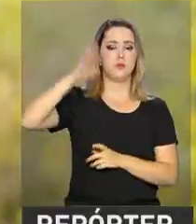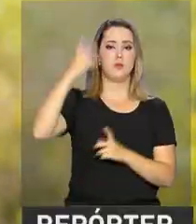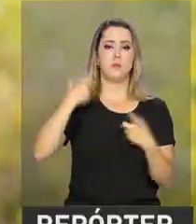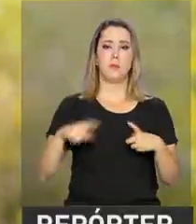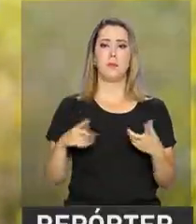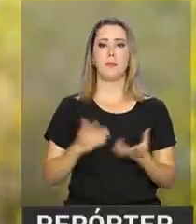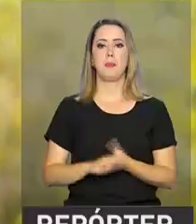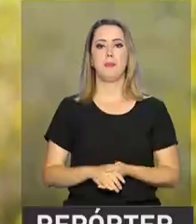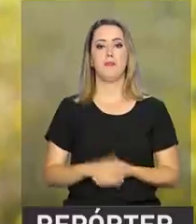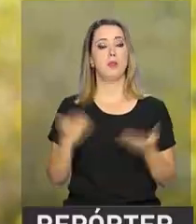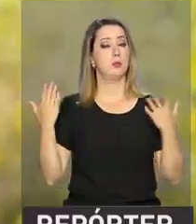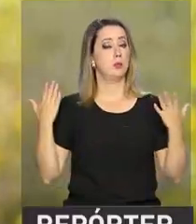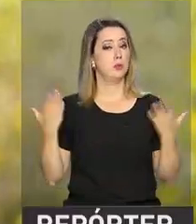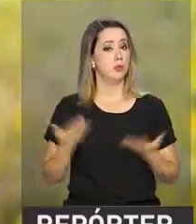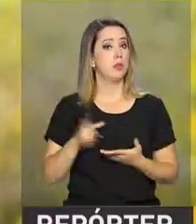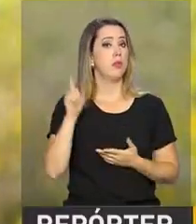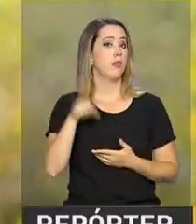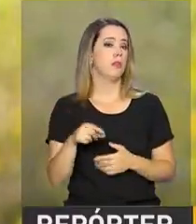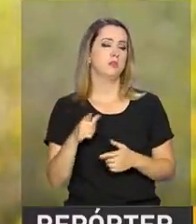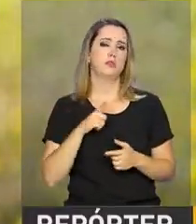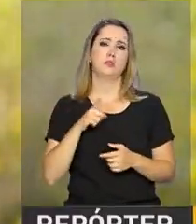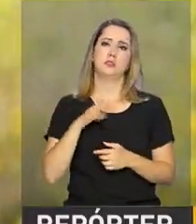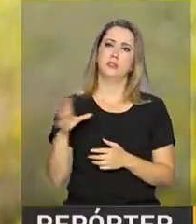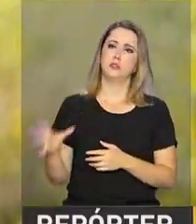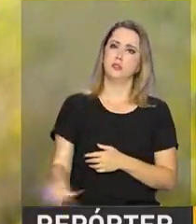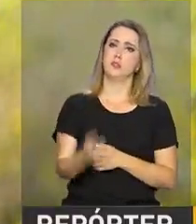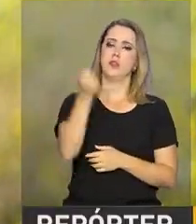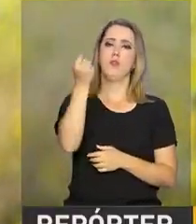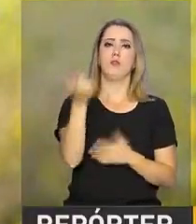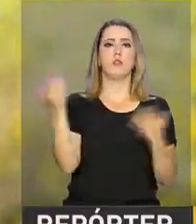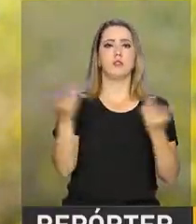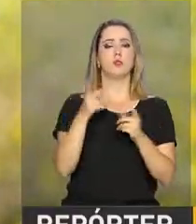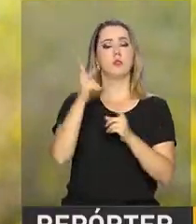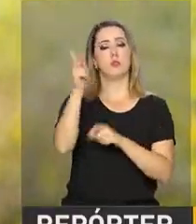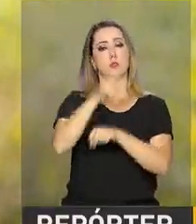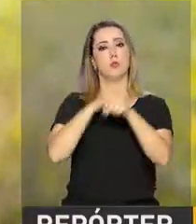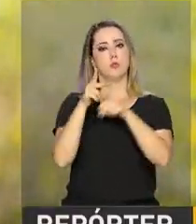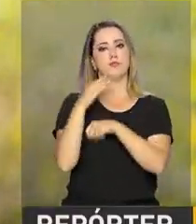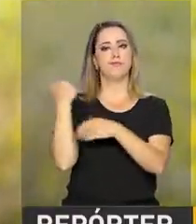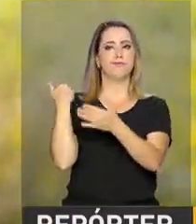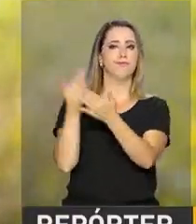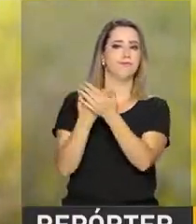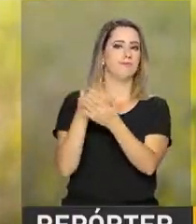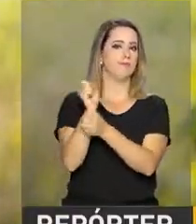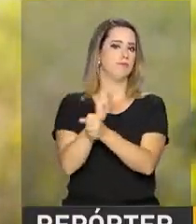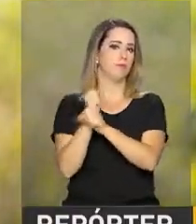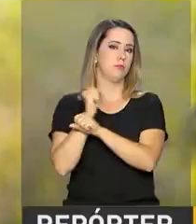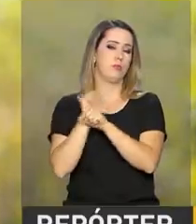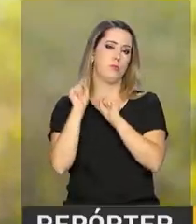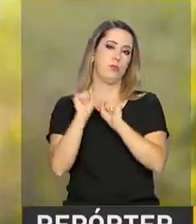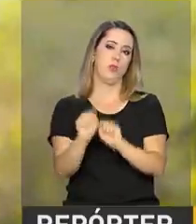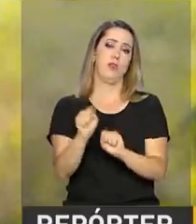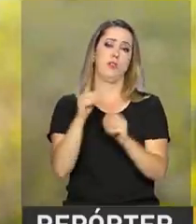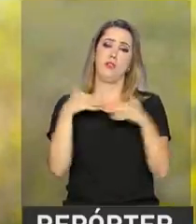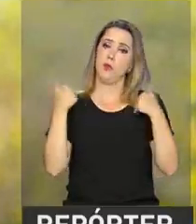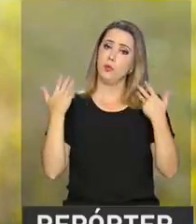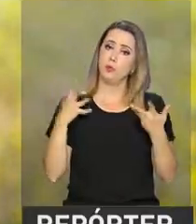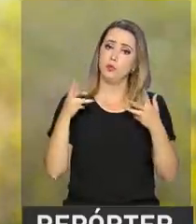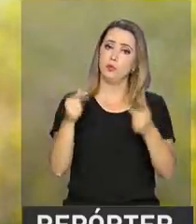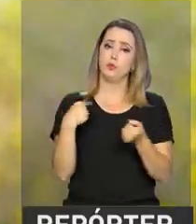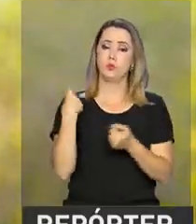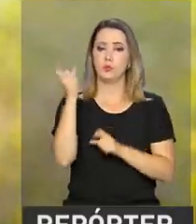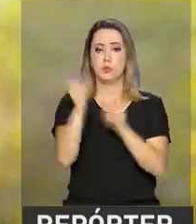o agronegócio evidentemente que tem sido a salvação da do país nos últimos anos e conseqüentemente tudo todos os